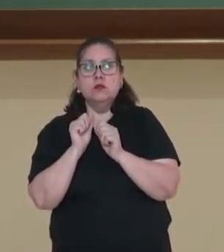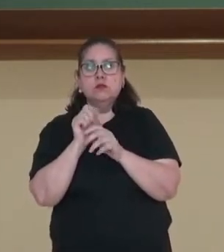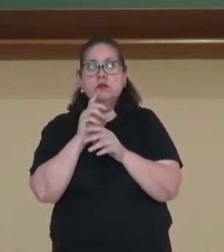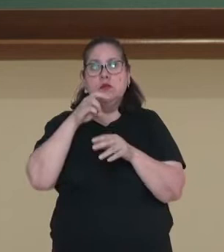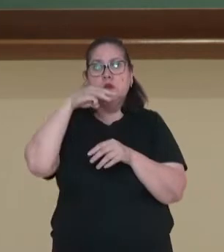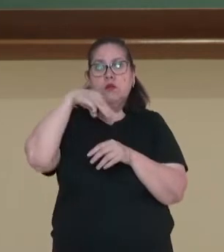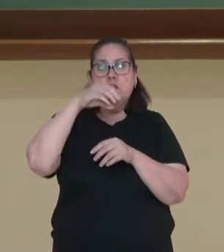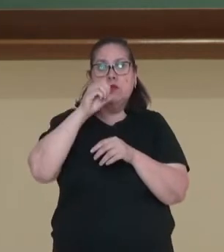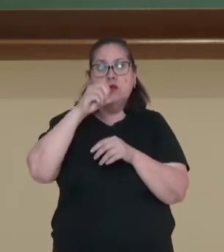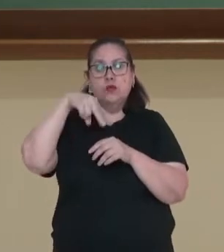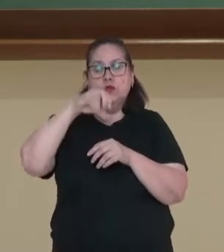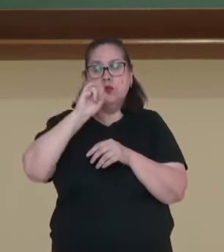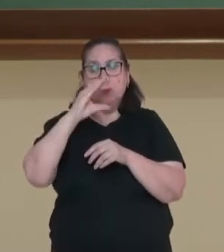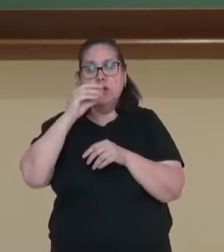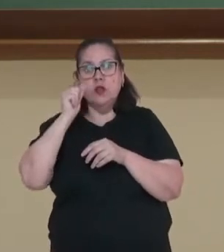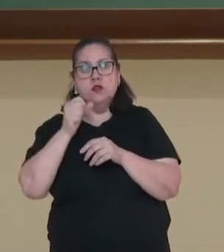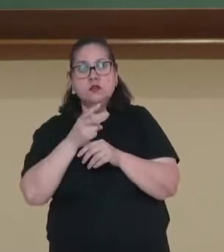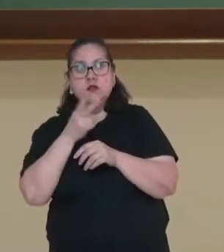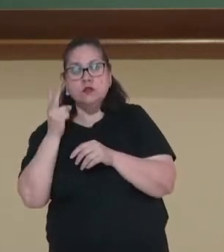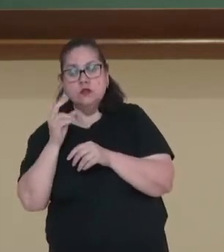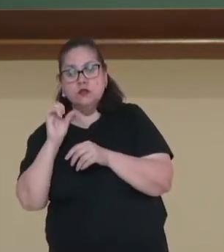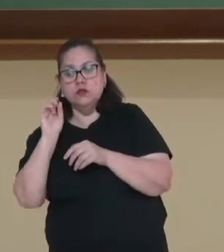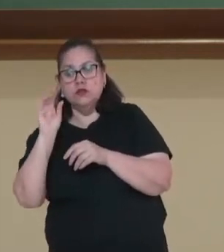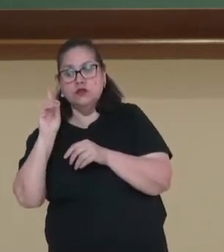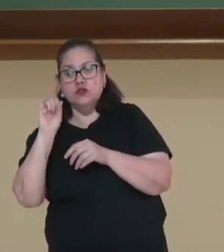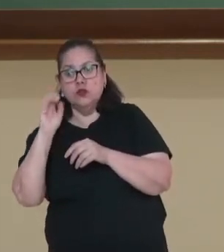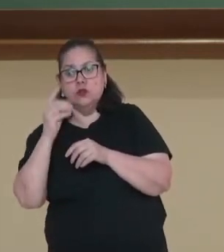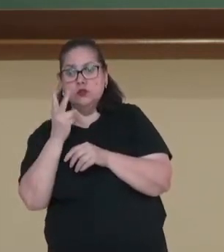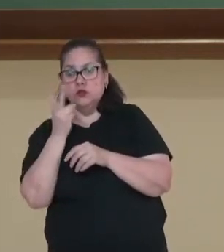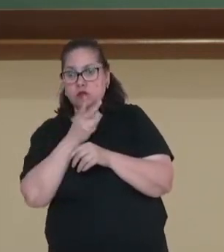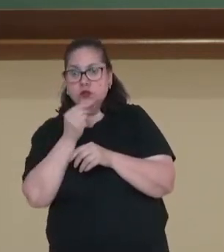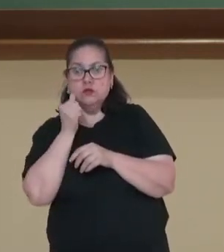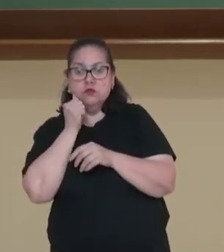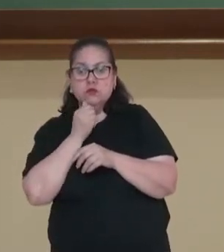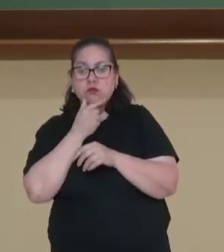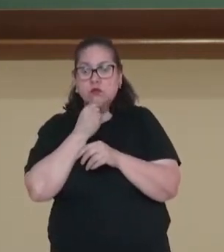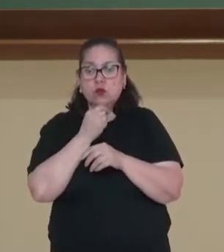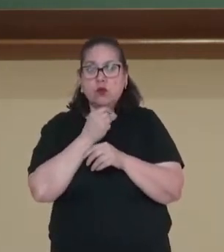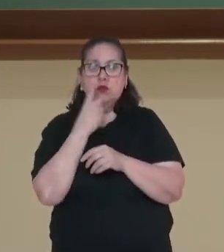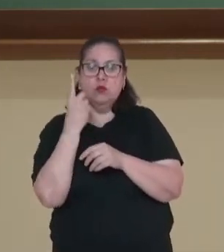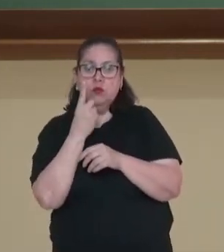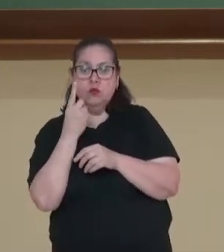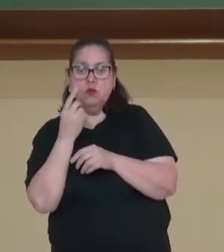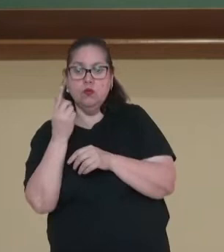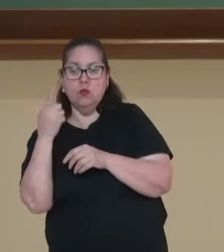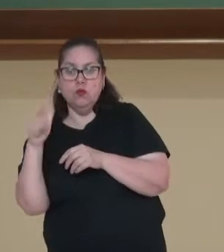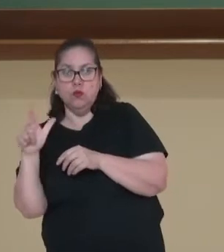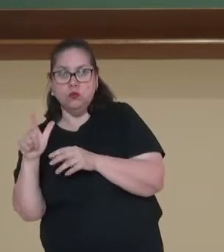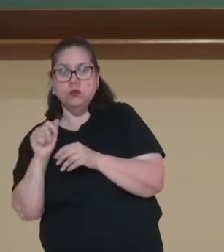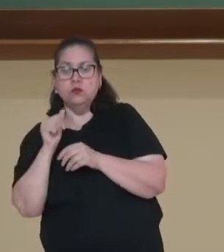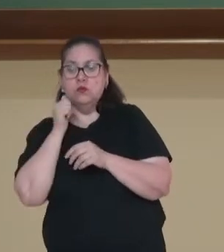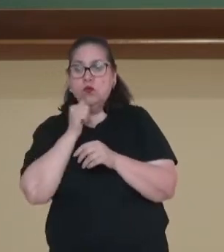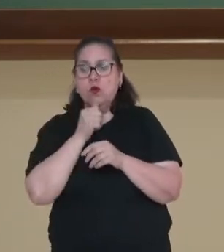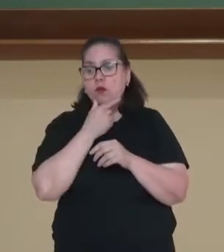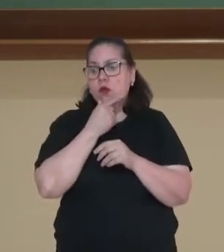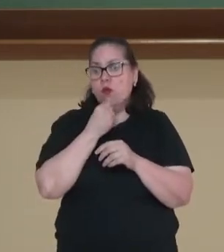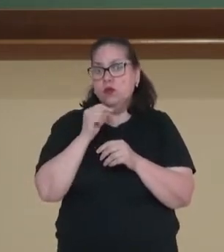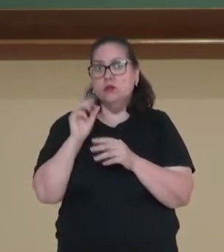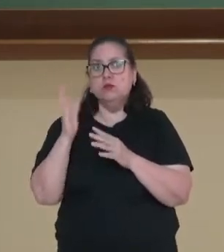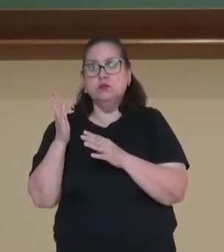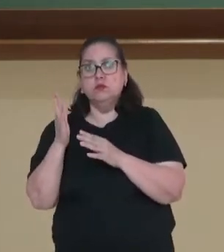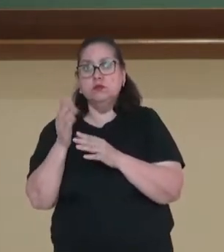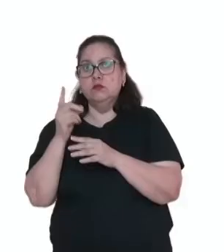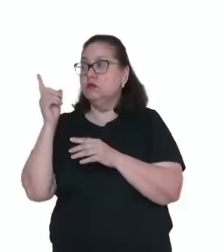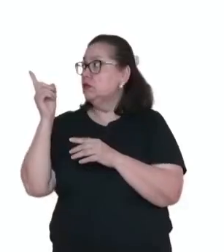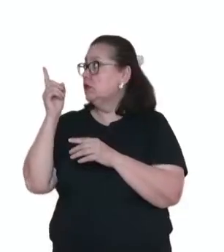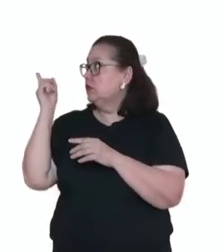como eu comentei. Então, elas podem ter os dois sexos, né, masculina e feminina, ou elas podem ser só masculinas ou só femininas, tá? Hermafrodita,